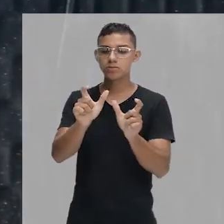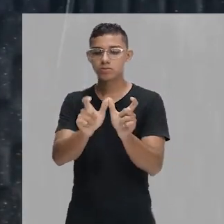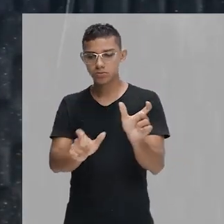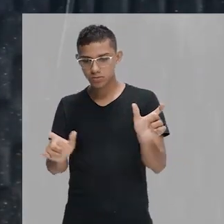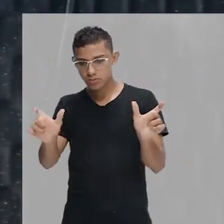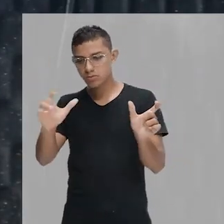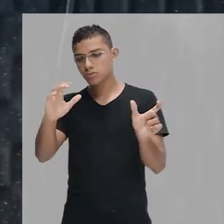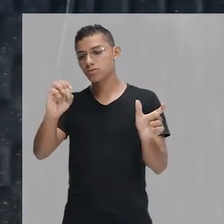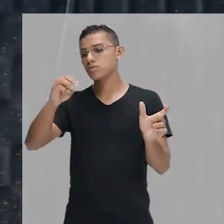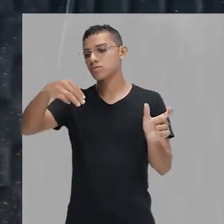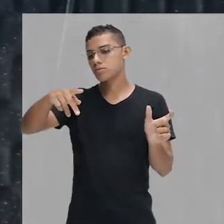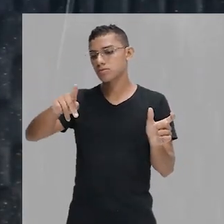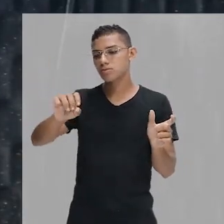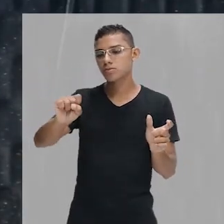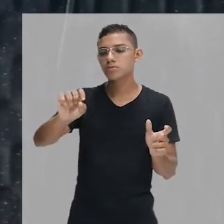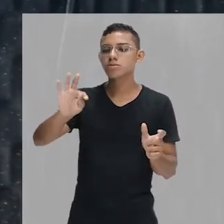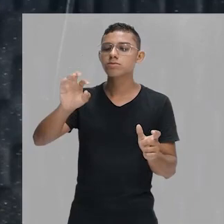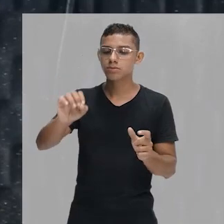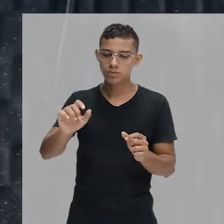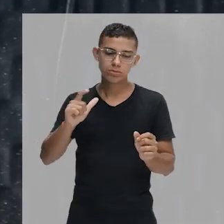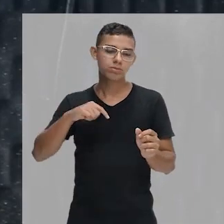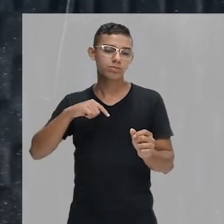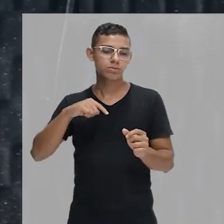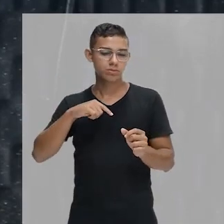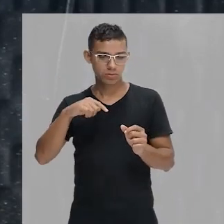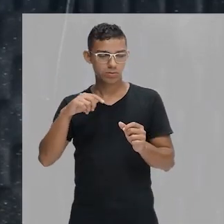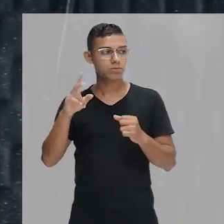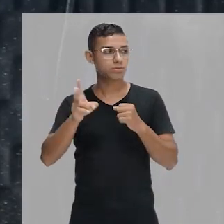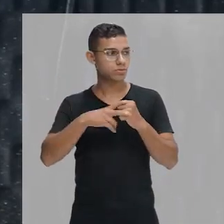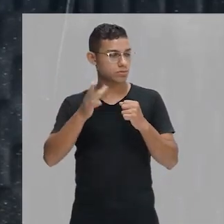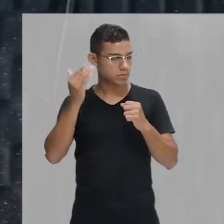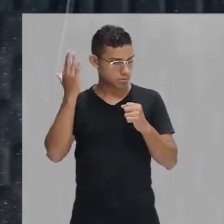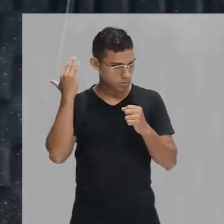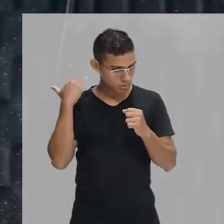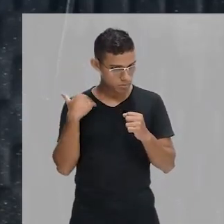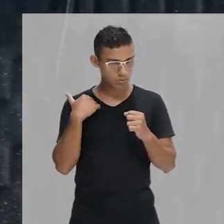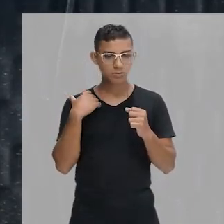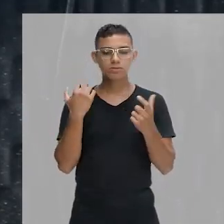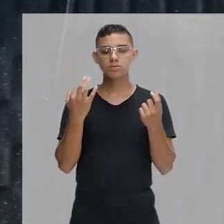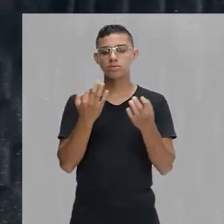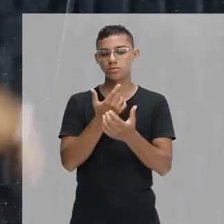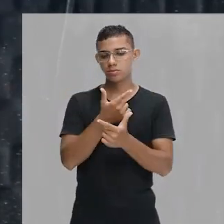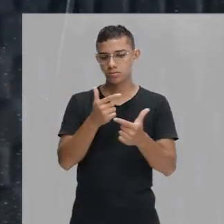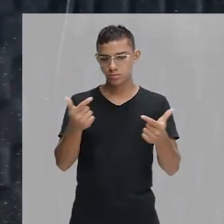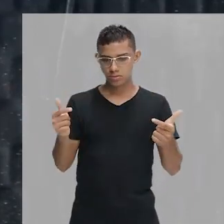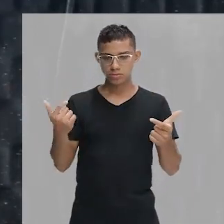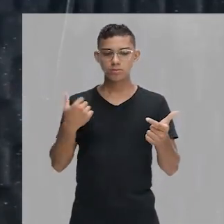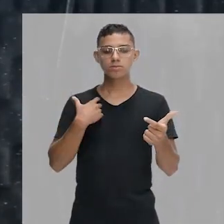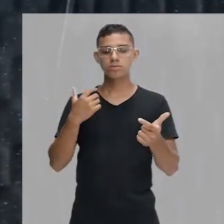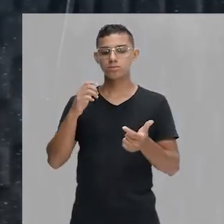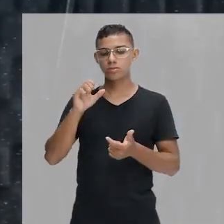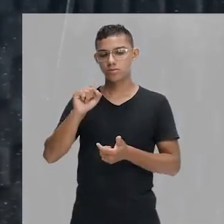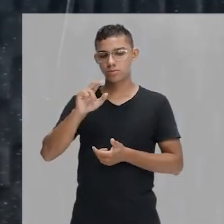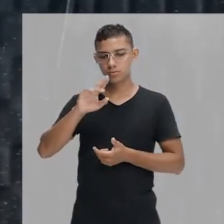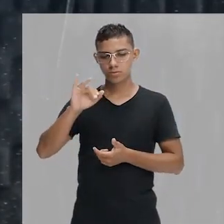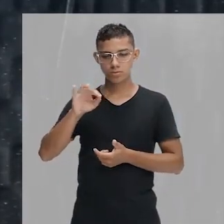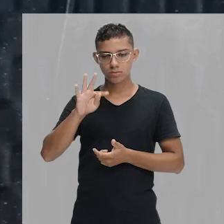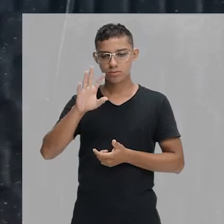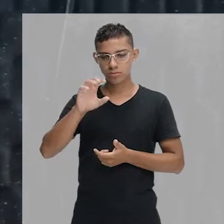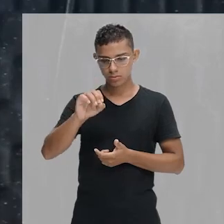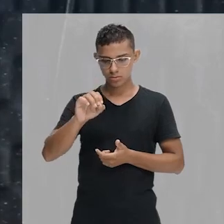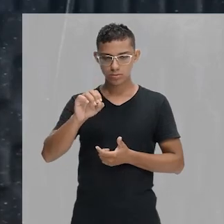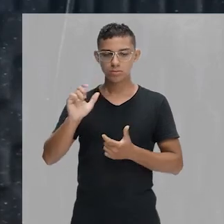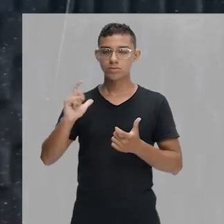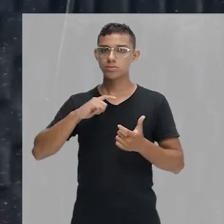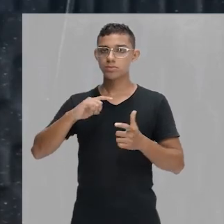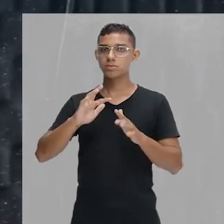o pretérito subjuntivo tem a mesma irregularidade dos verbos do presente simples. Então, se eu aprender o presente simples, eu